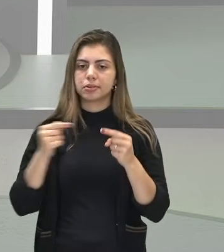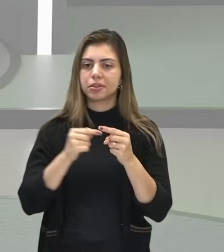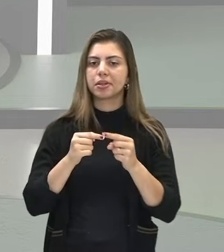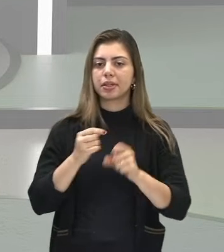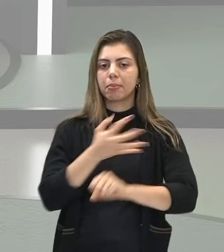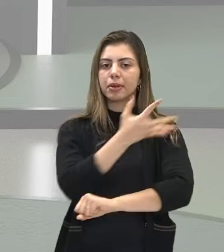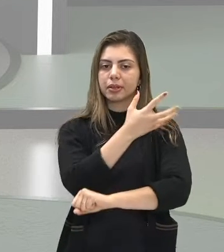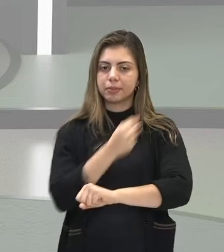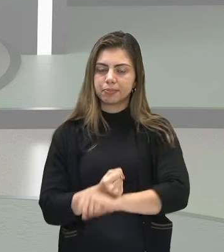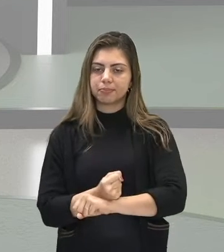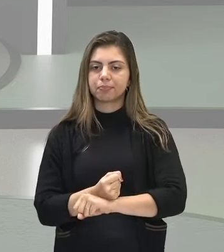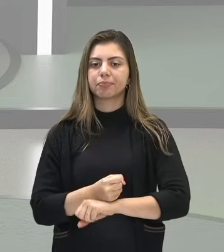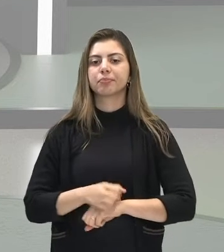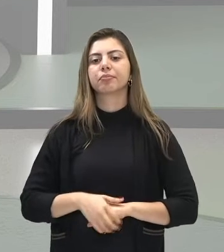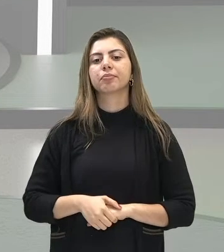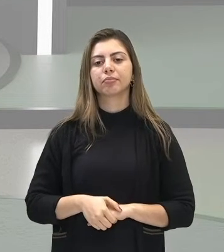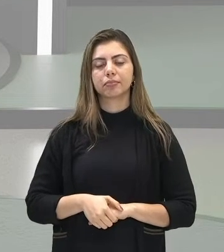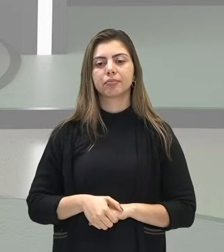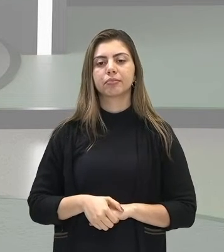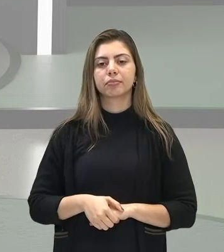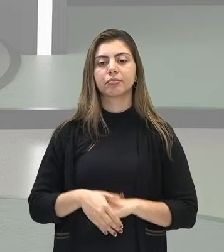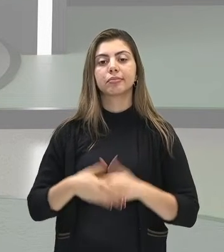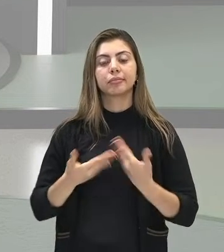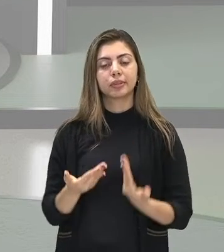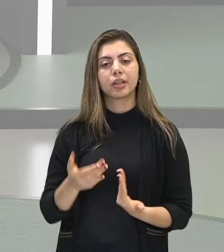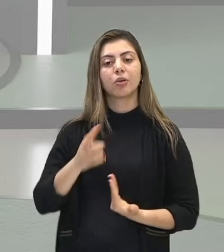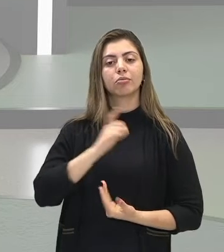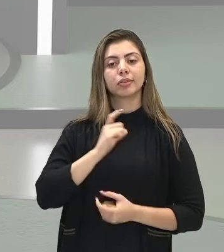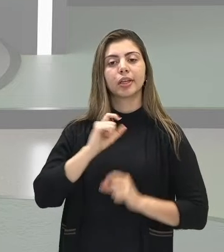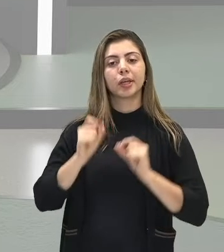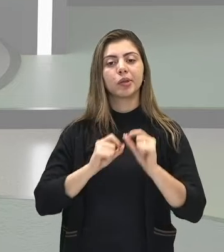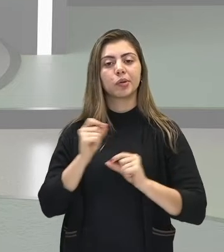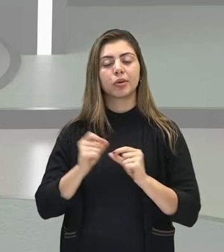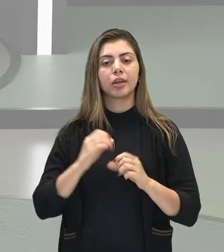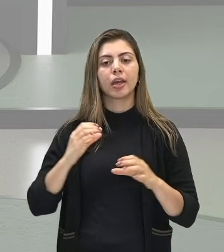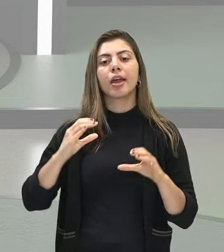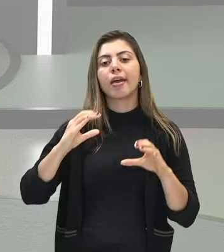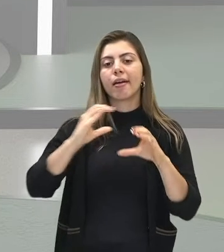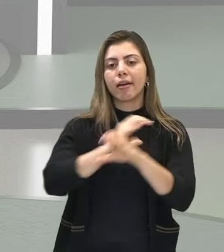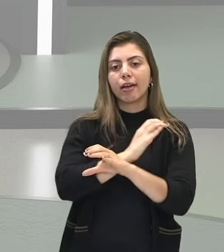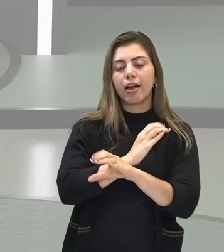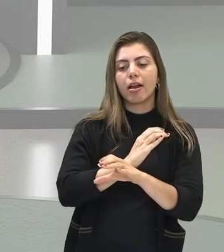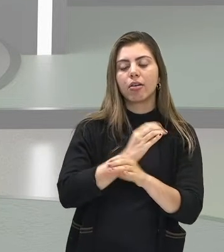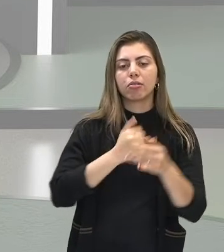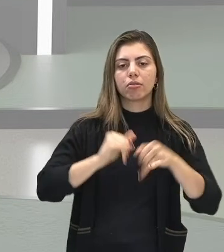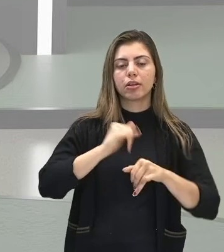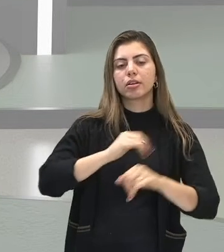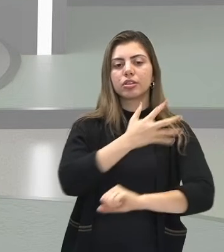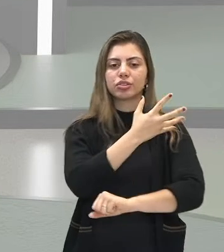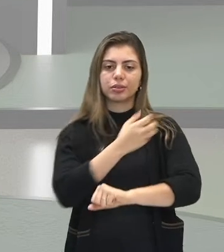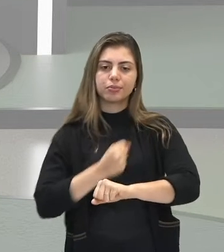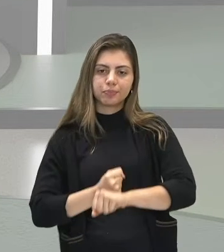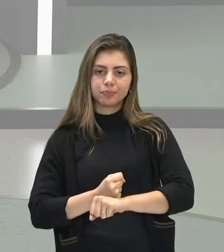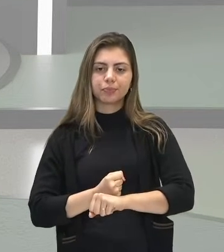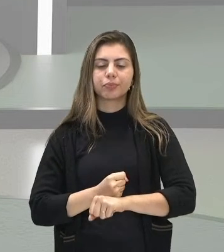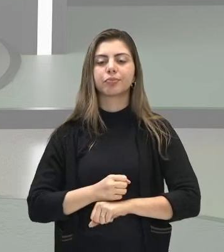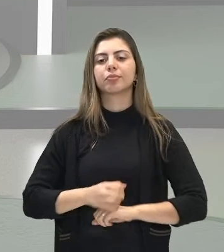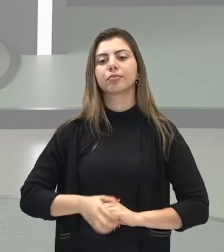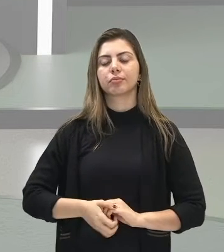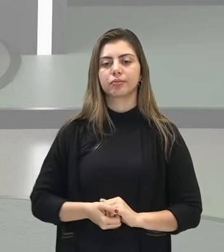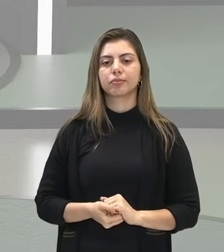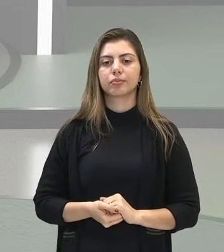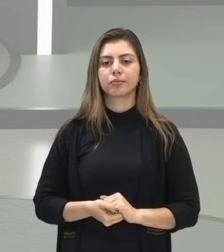ou seja, envolve a absorção de energia na forma